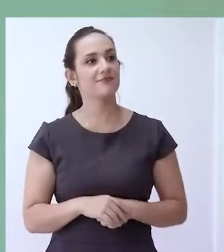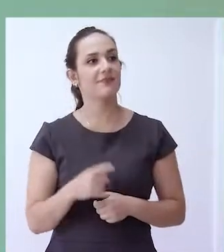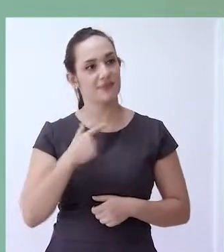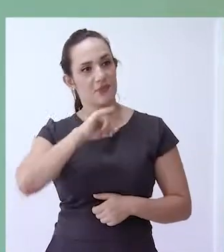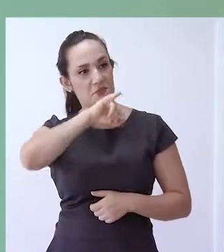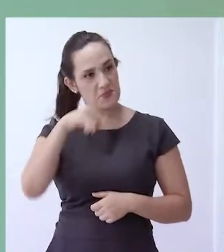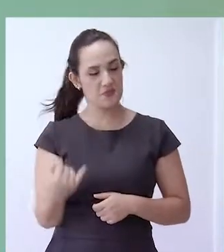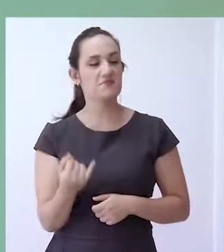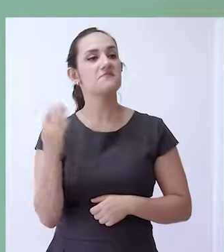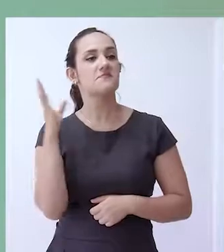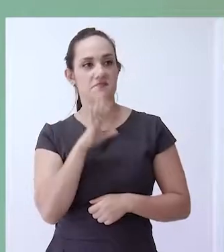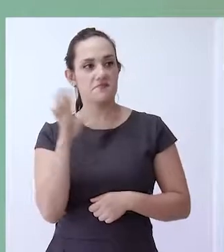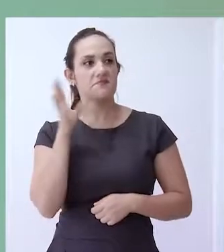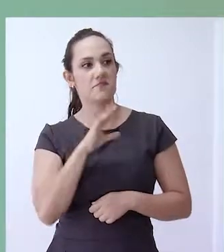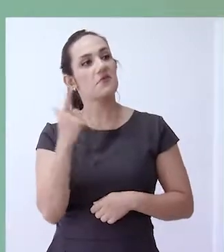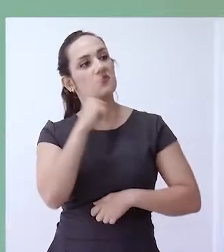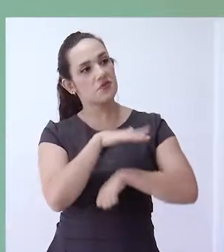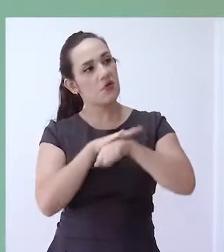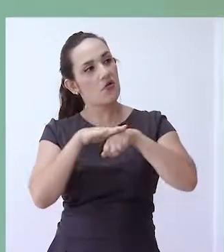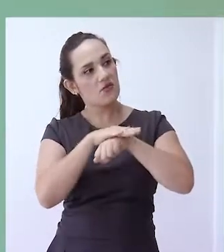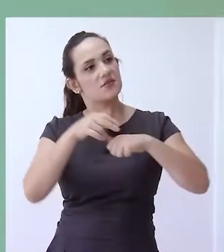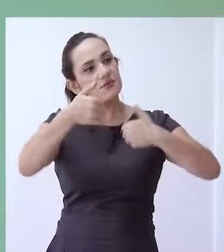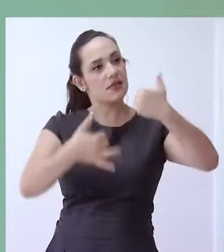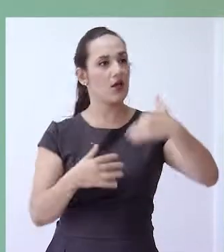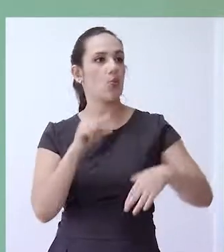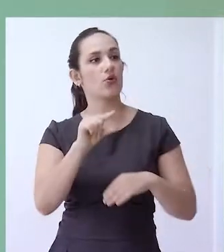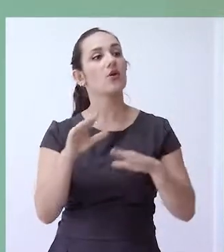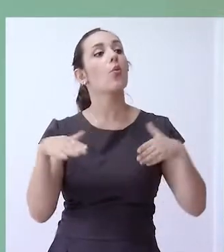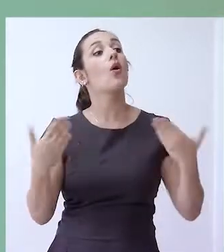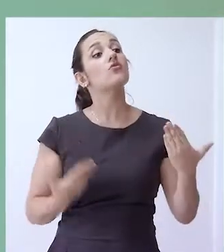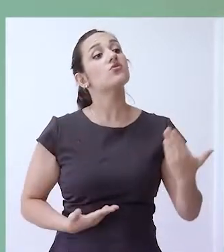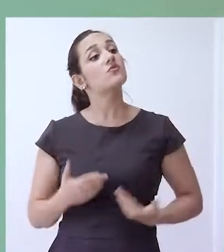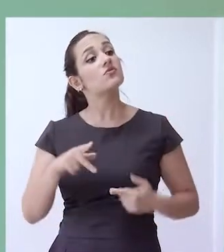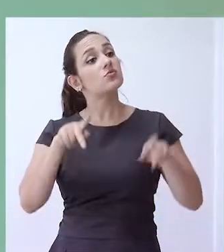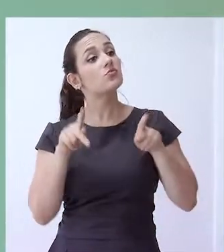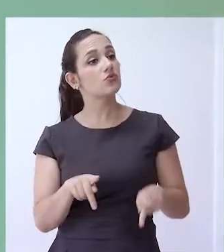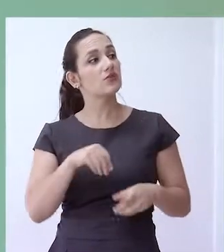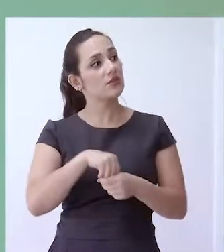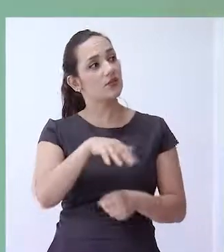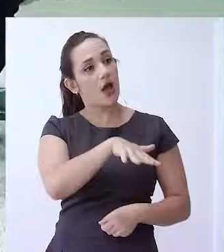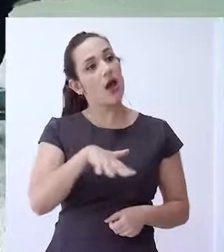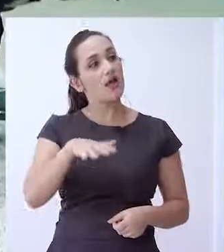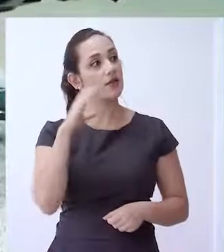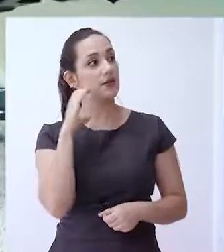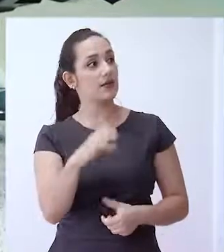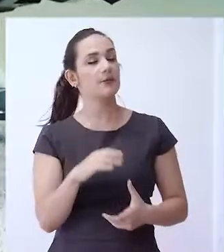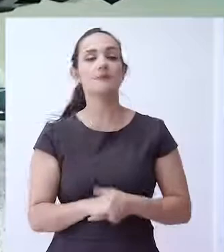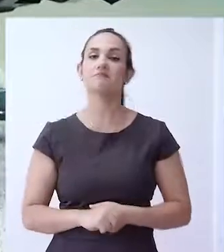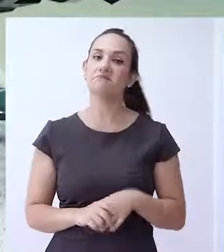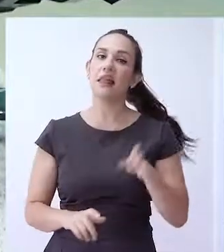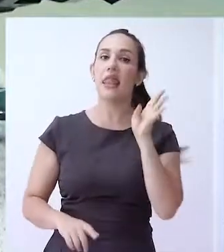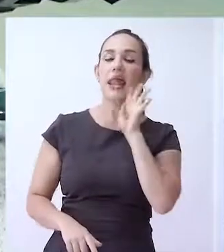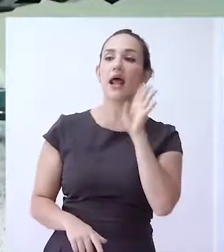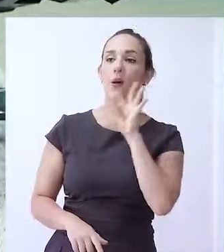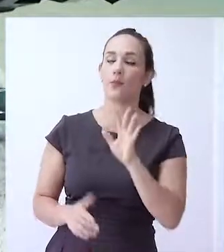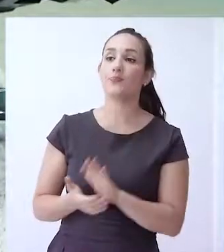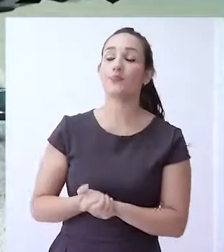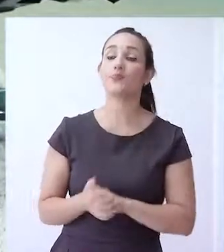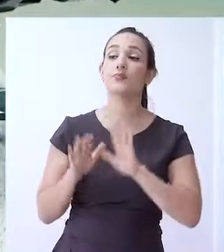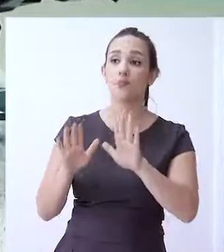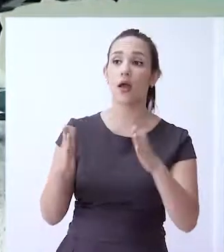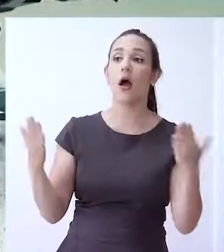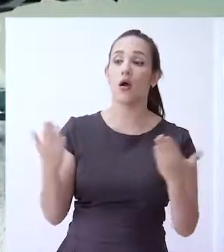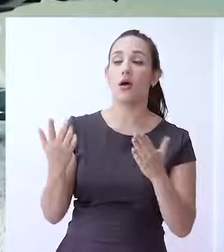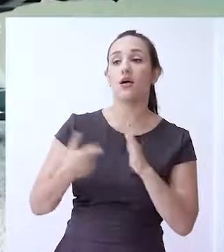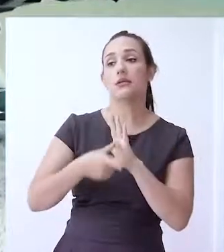e a oportunidade de podermos falar um pouco do serviço da Defensoria Pública na área criminal. Maravilha. Doutor, antes